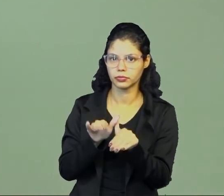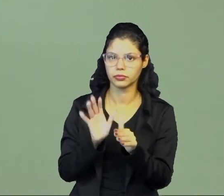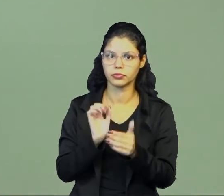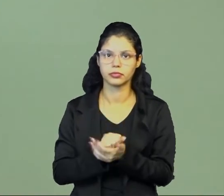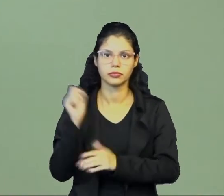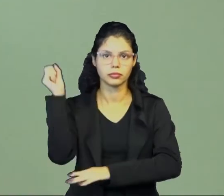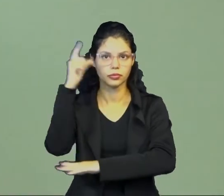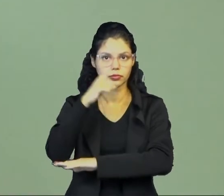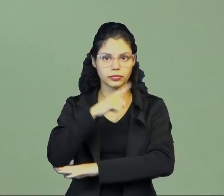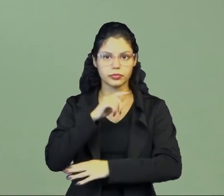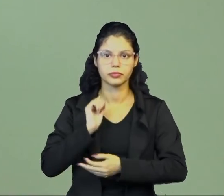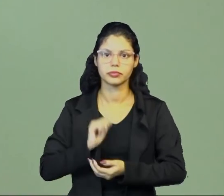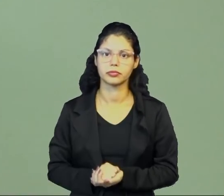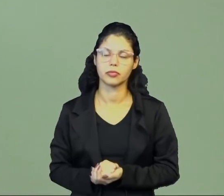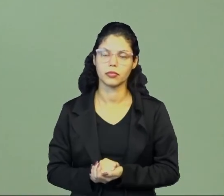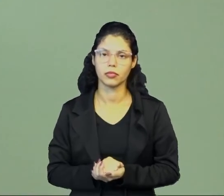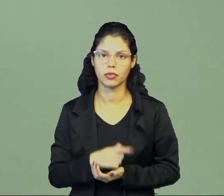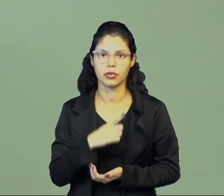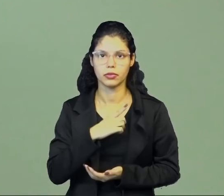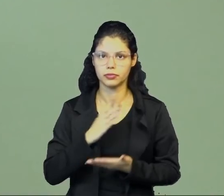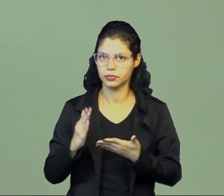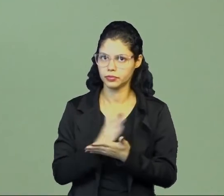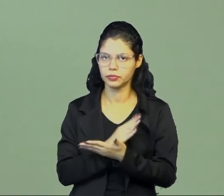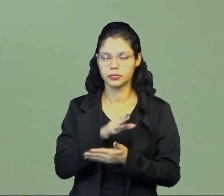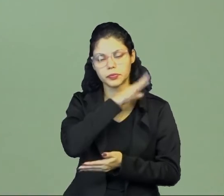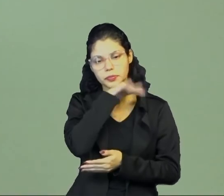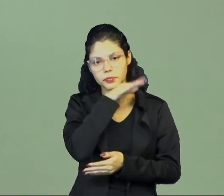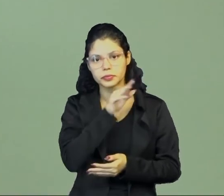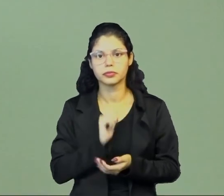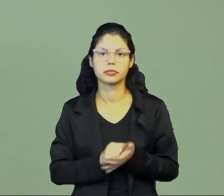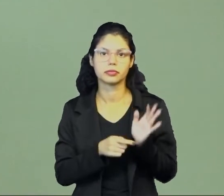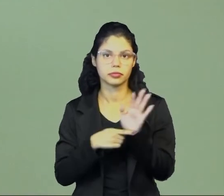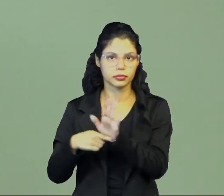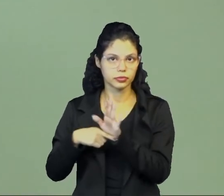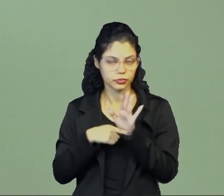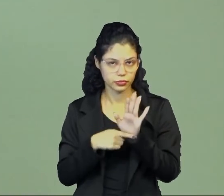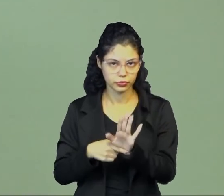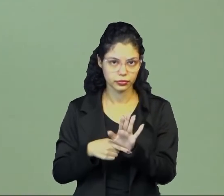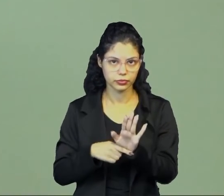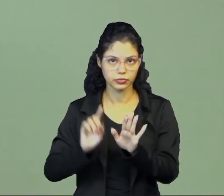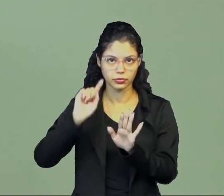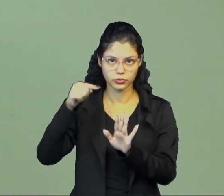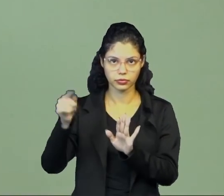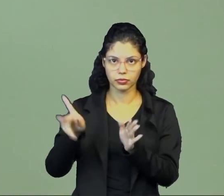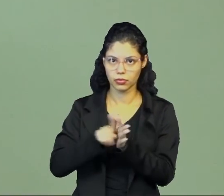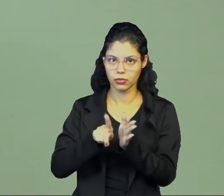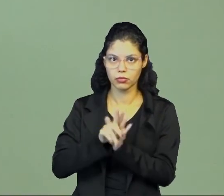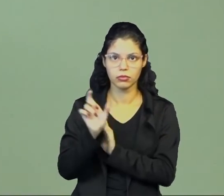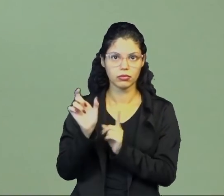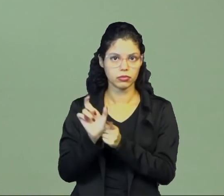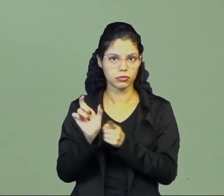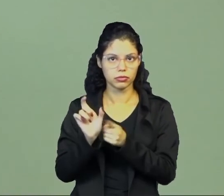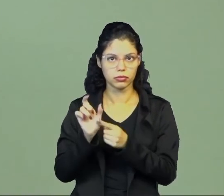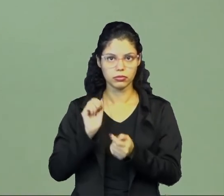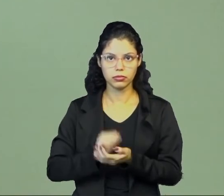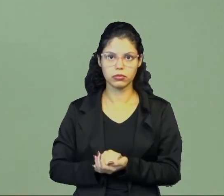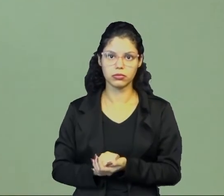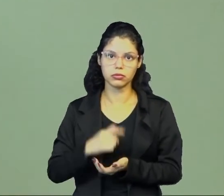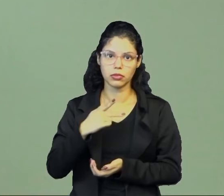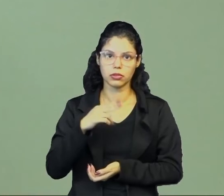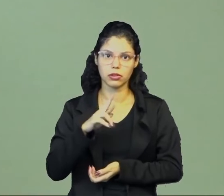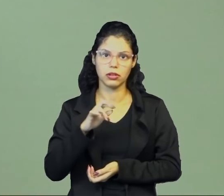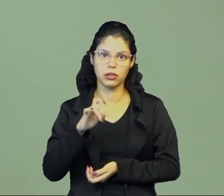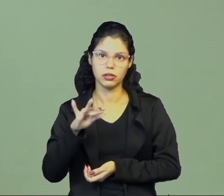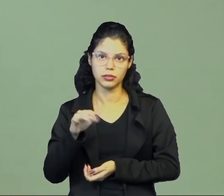o solzinho, tem algum animal, né, que representa ali uma própria palavra, né. Os pictogramas